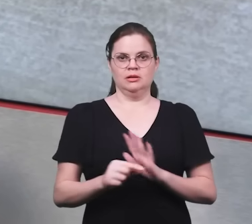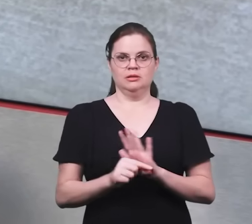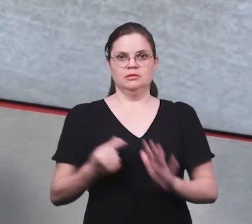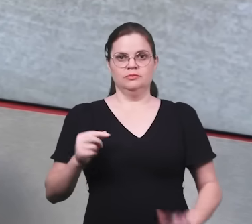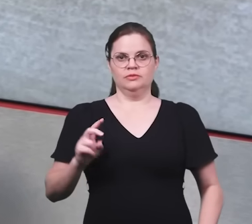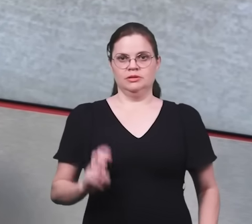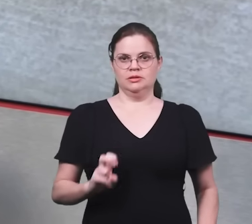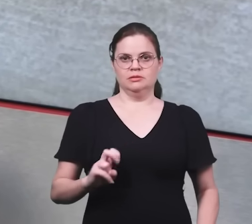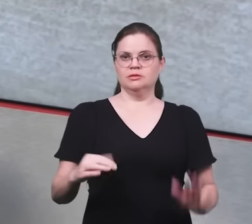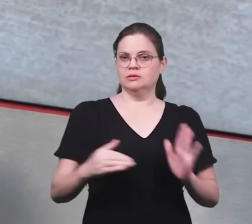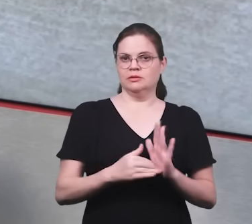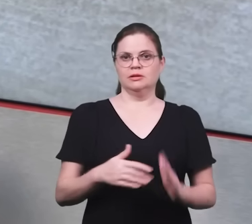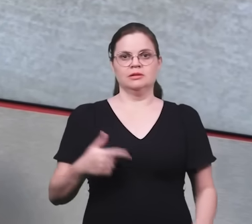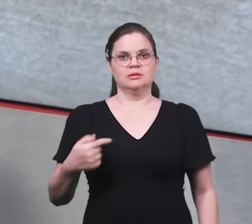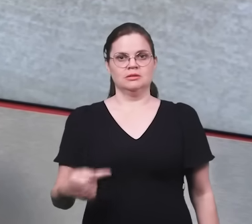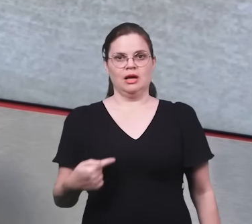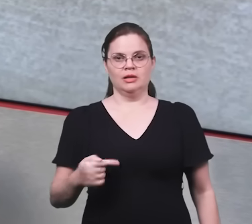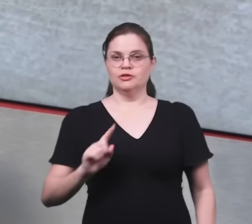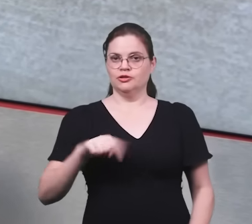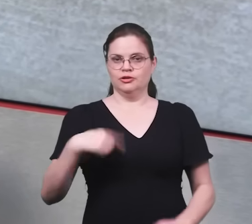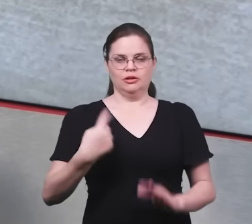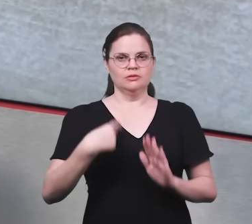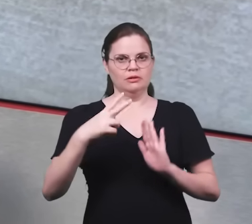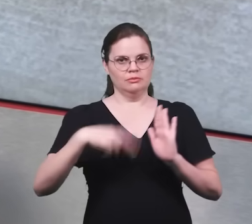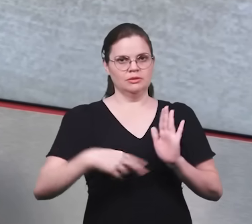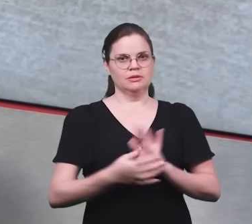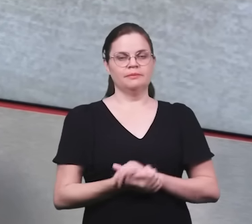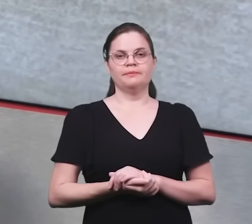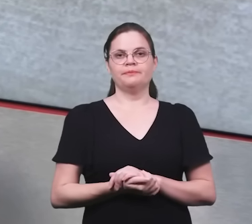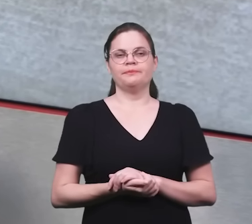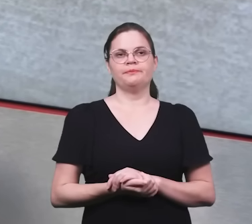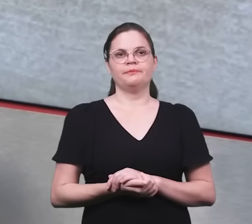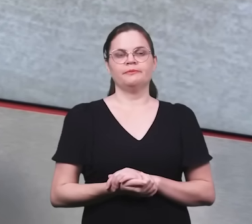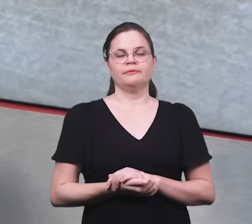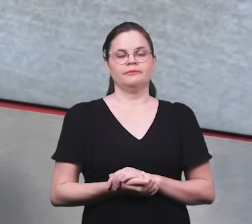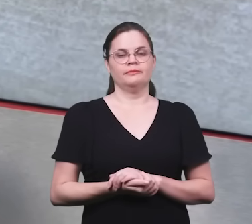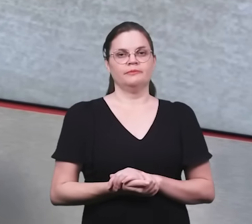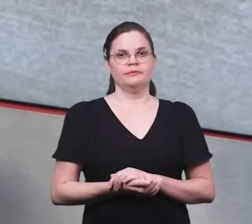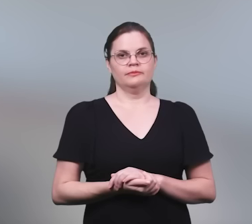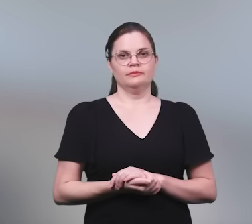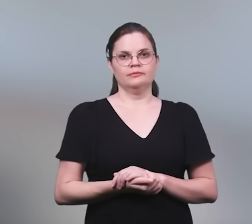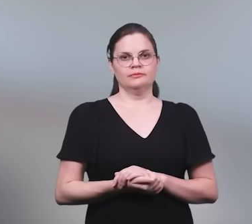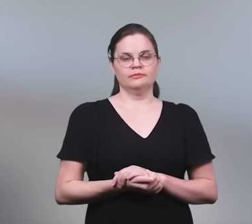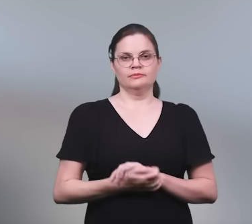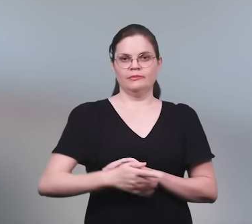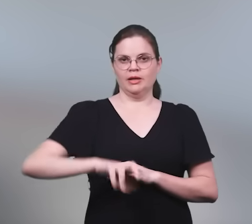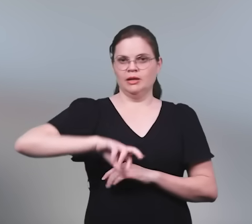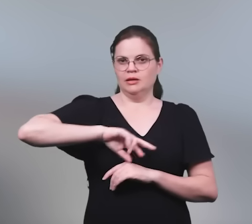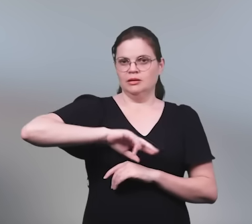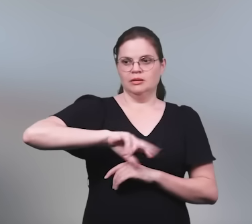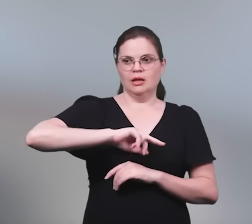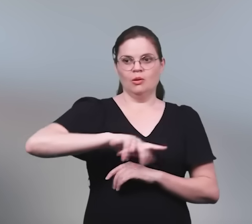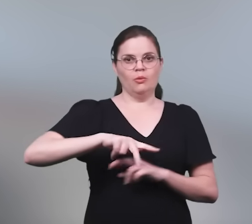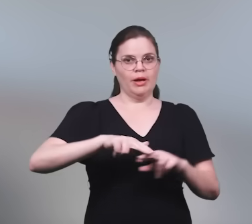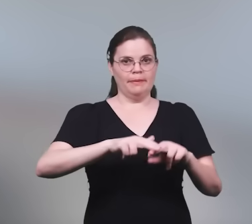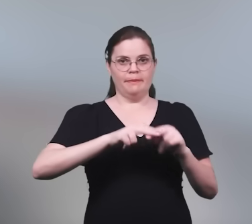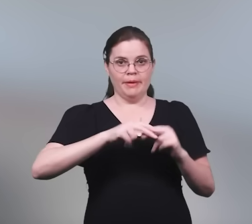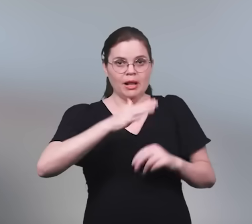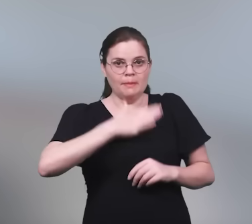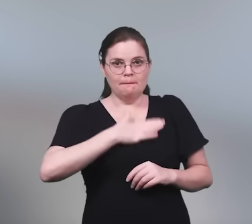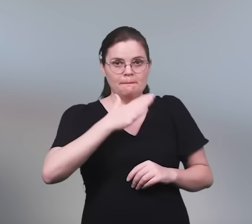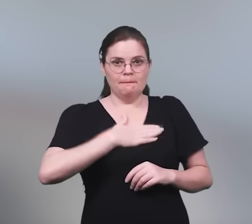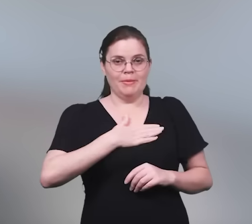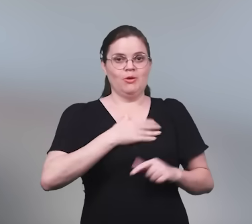5 e no verso 7. É o que nós vamos ler aqui agora. Ele diz assim nessa carta: não pelas obras de justiça